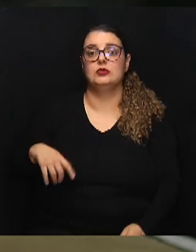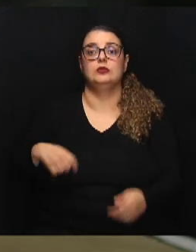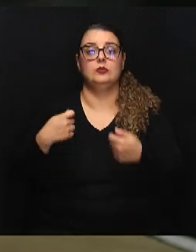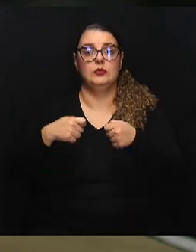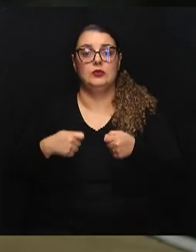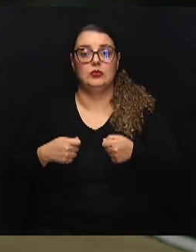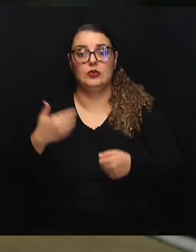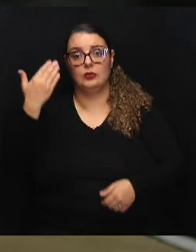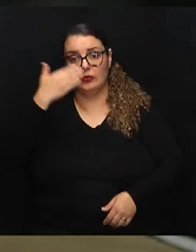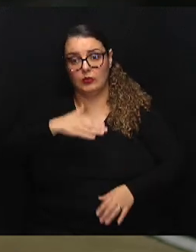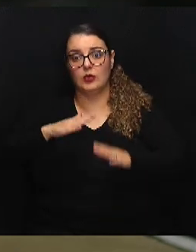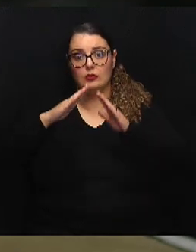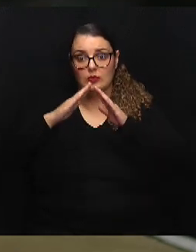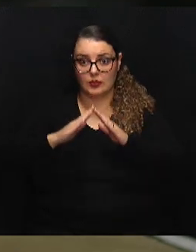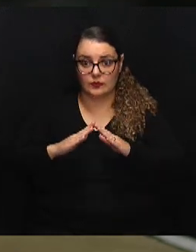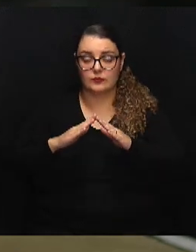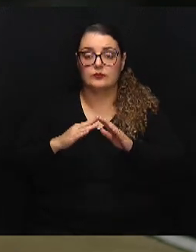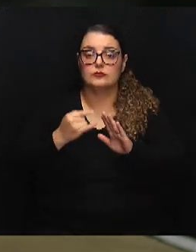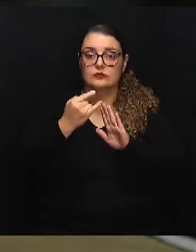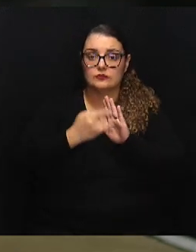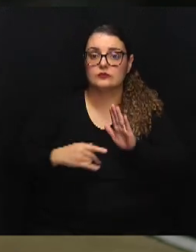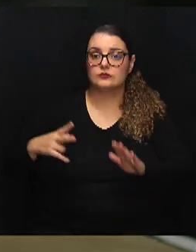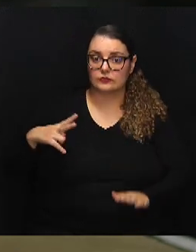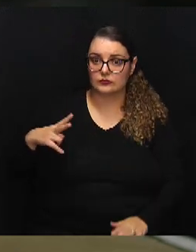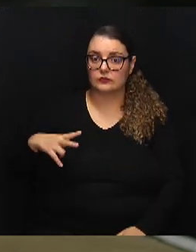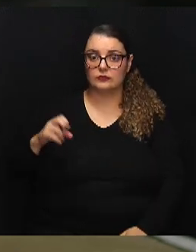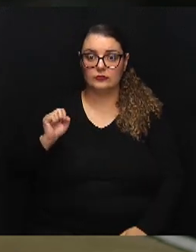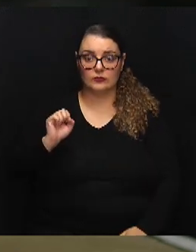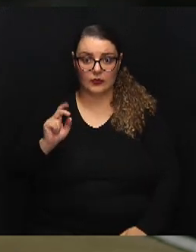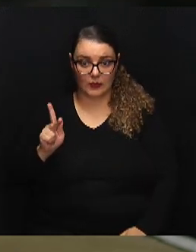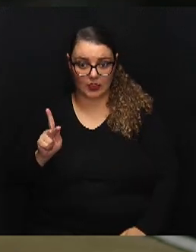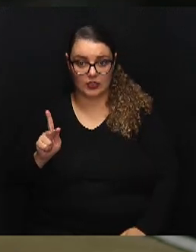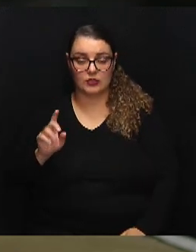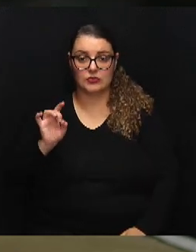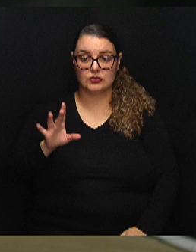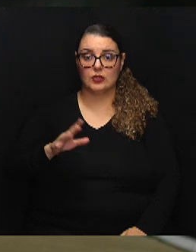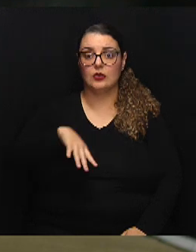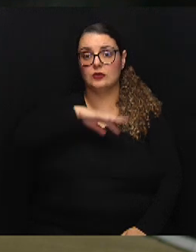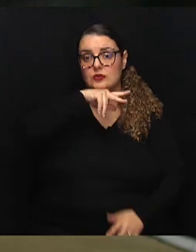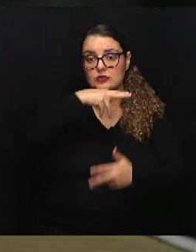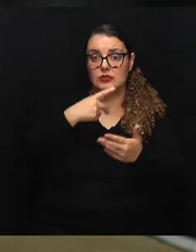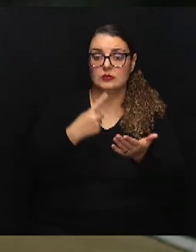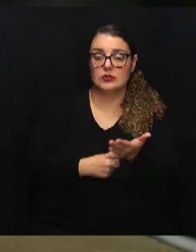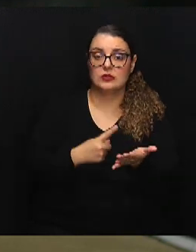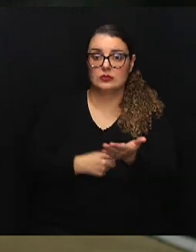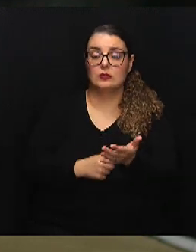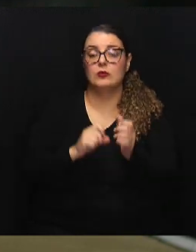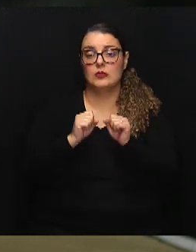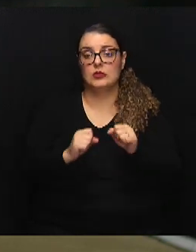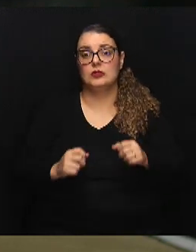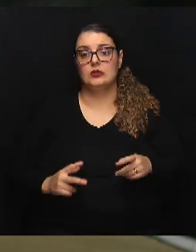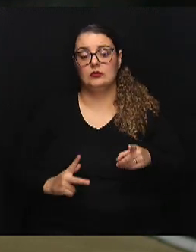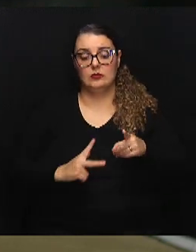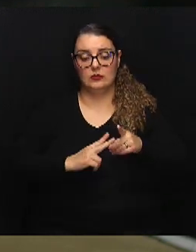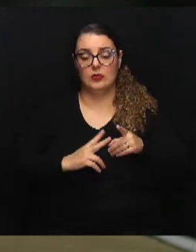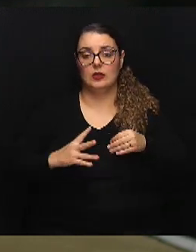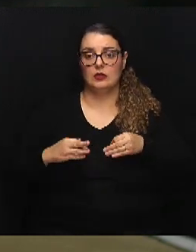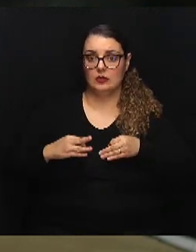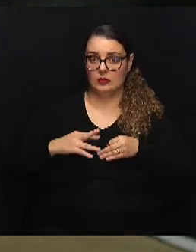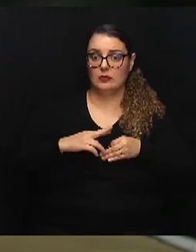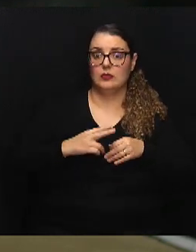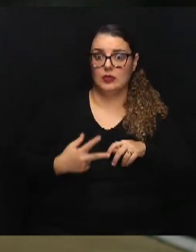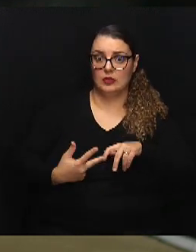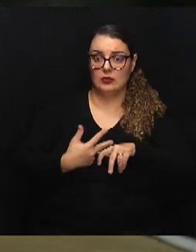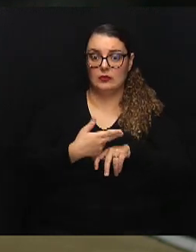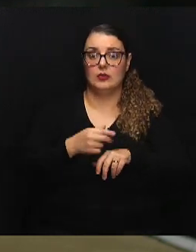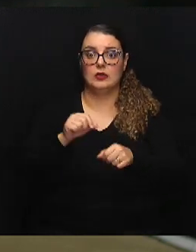apresentar comprovante de endereço e documentos pessoais, tá certo? Somente os animais previamente agendados poderão passar pelo procedimento. As cirurgias